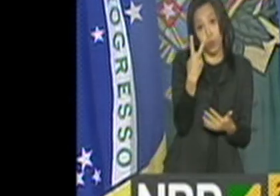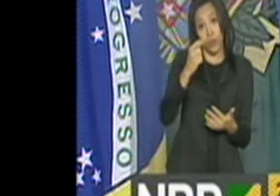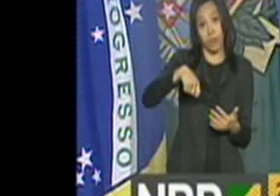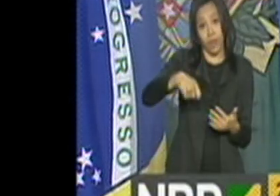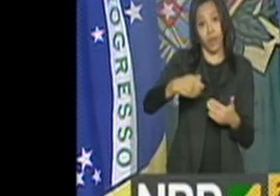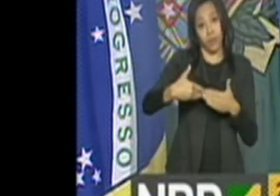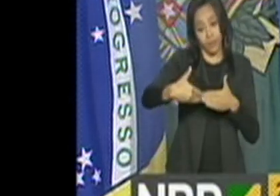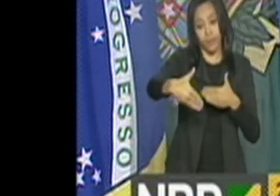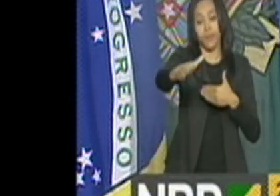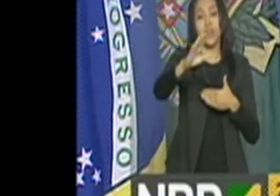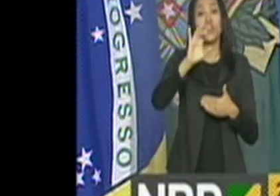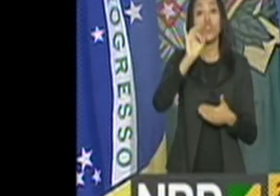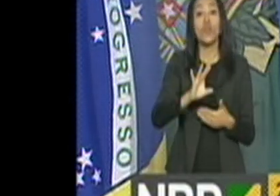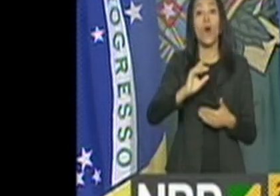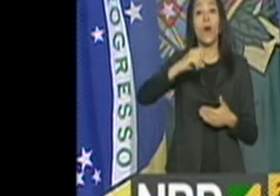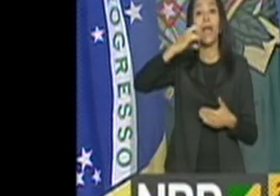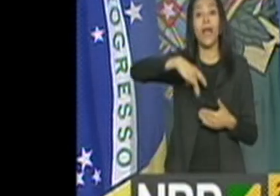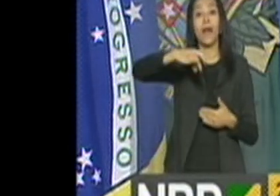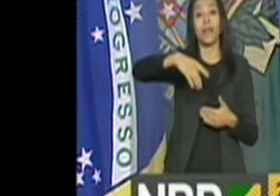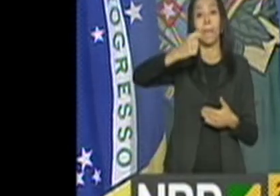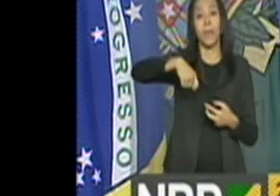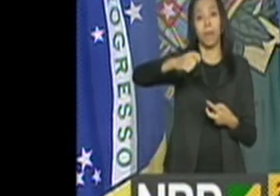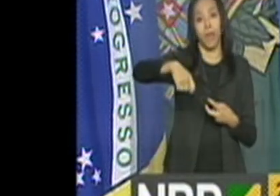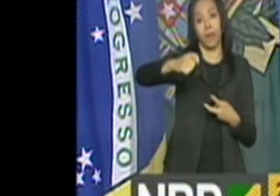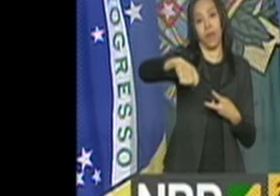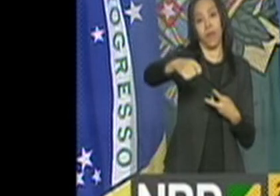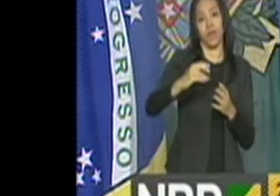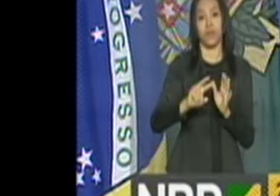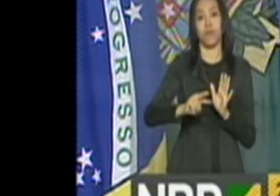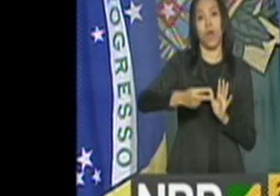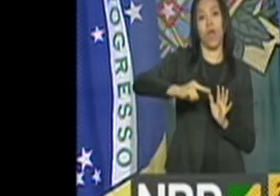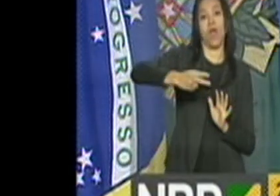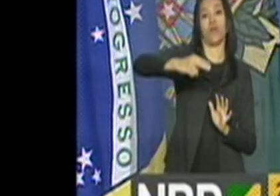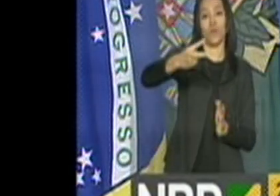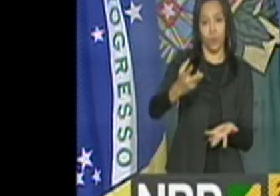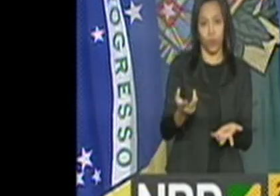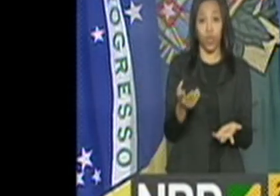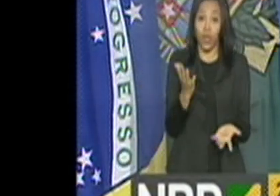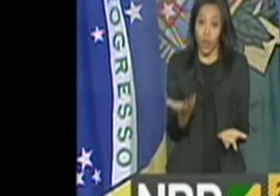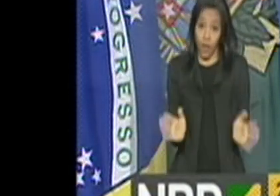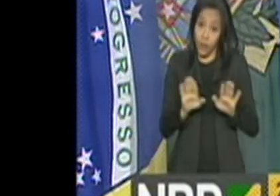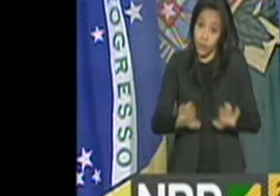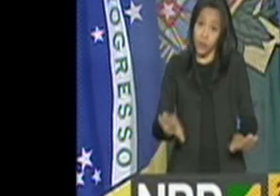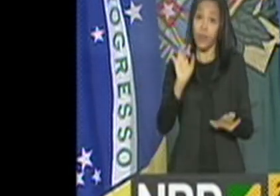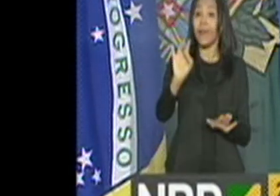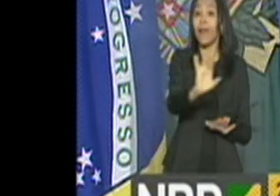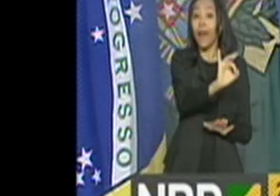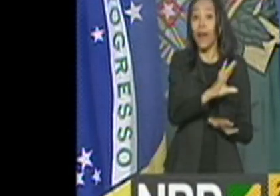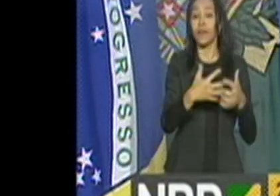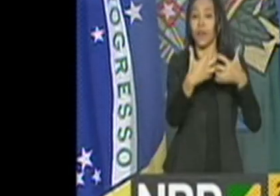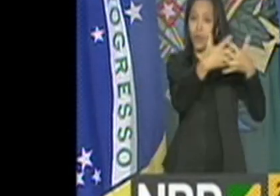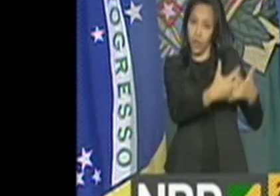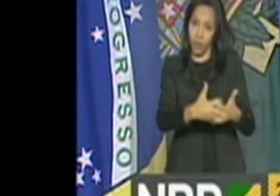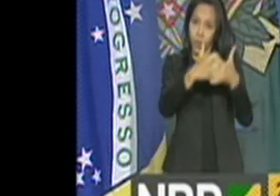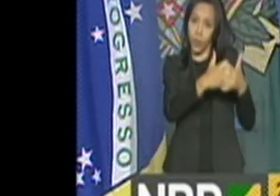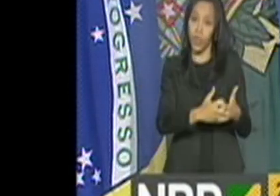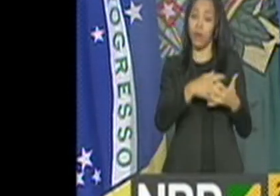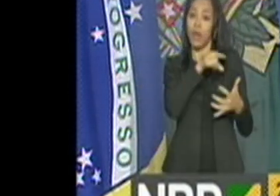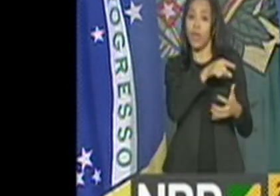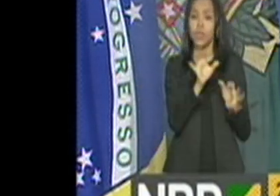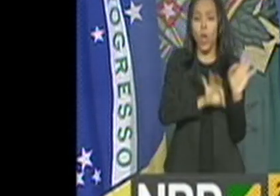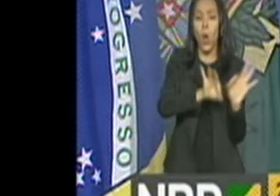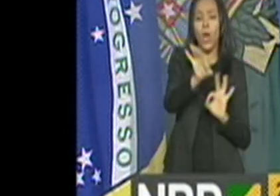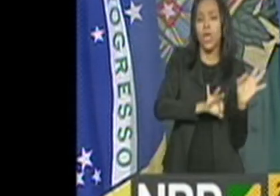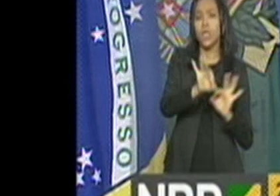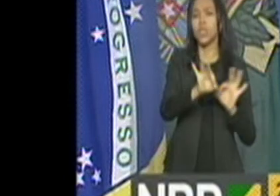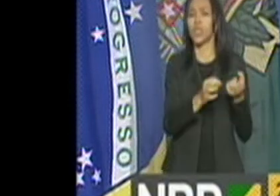haverá reajustes mensais. Assim, cada caminhoneiro poderá planejar melhor seus